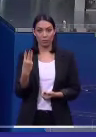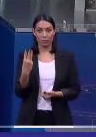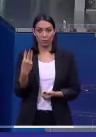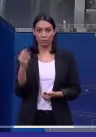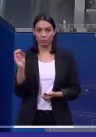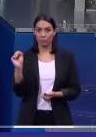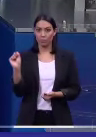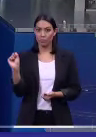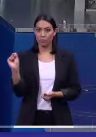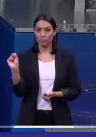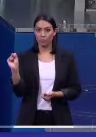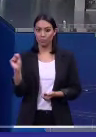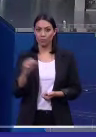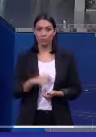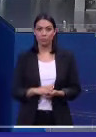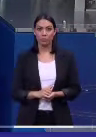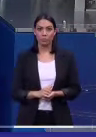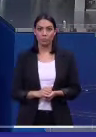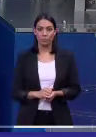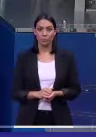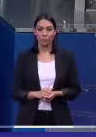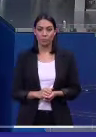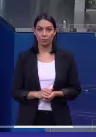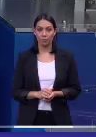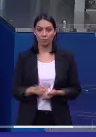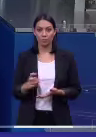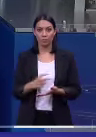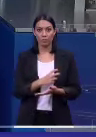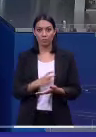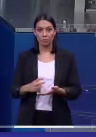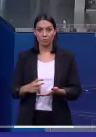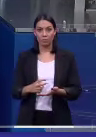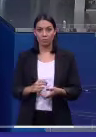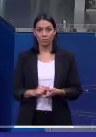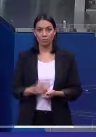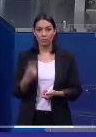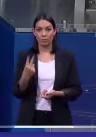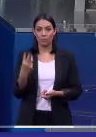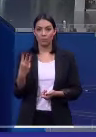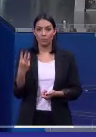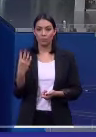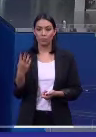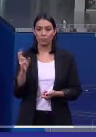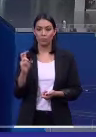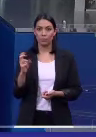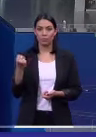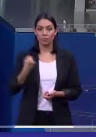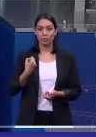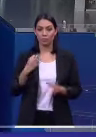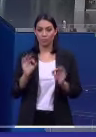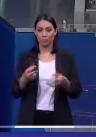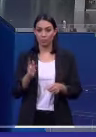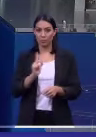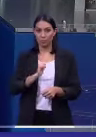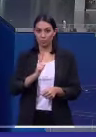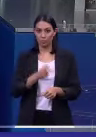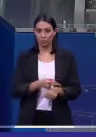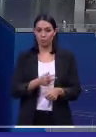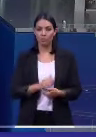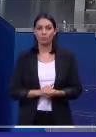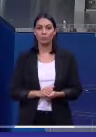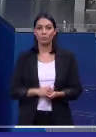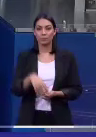número sorteado, cinza, 38. Na Quina você vem acertando 2, 3, 4 ou 5 números.